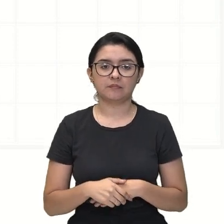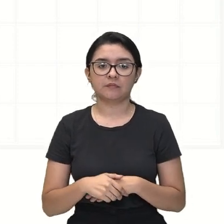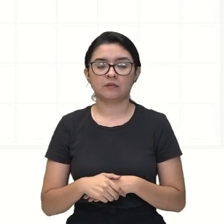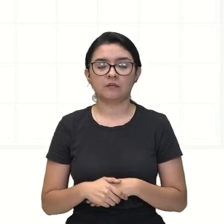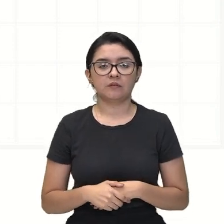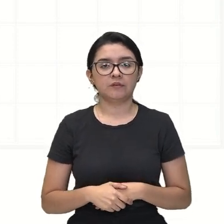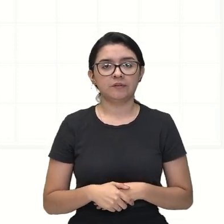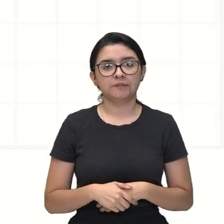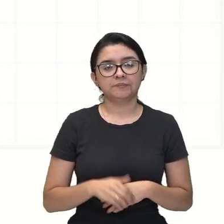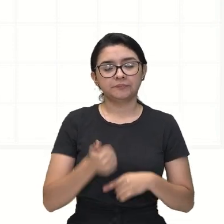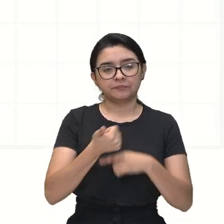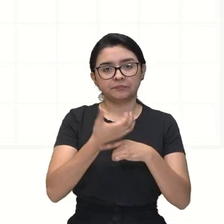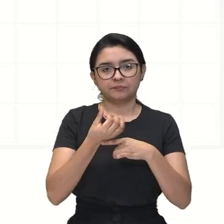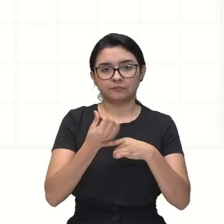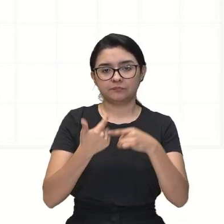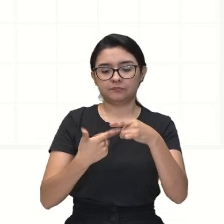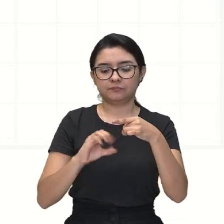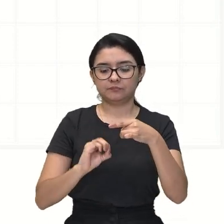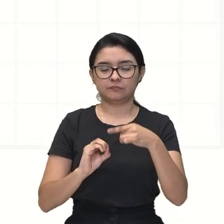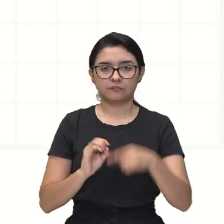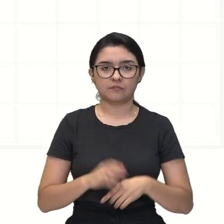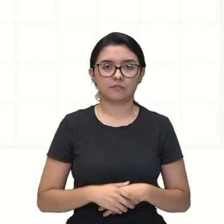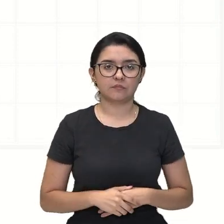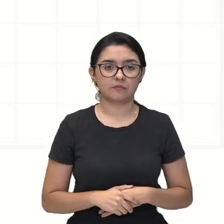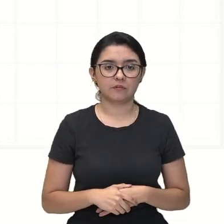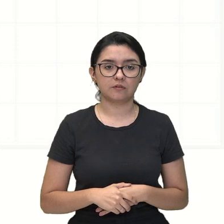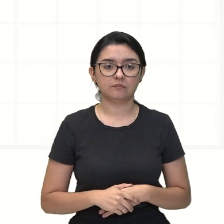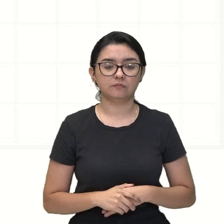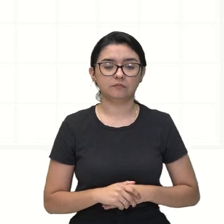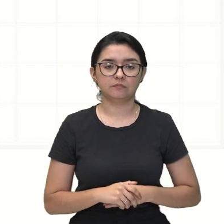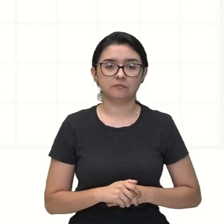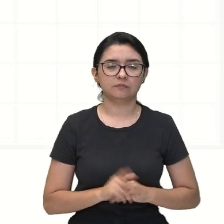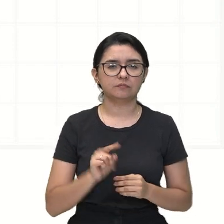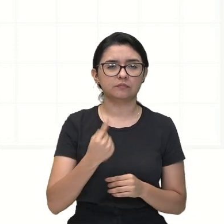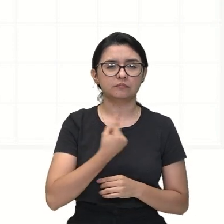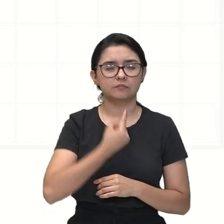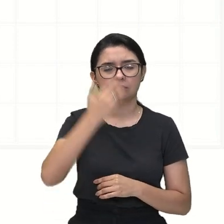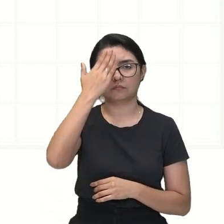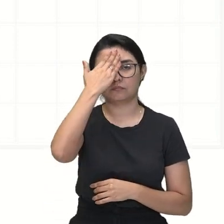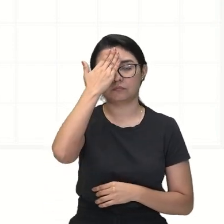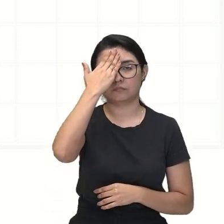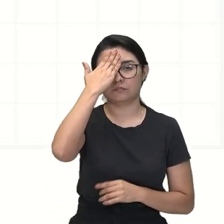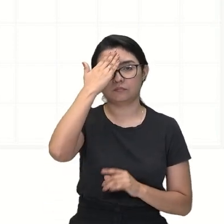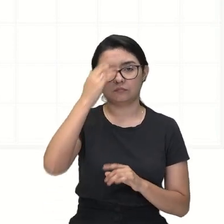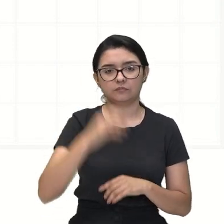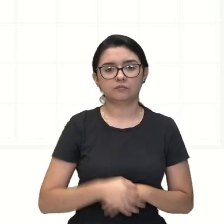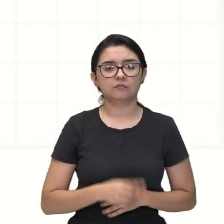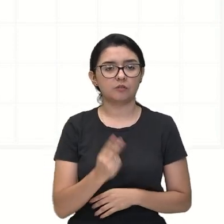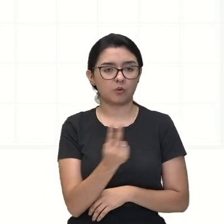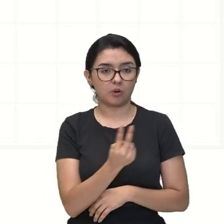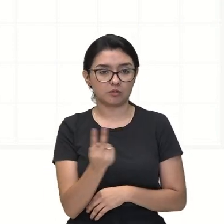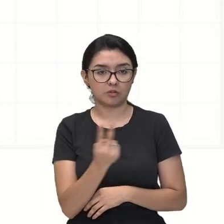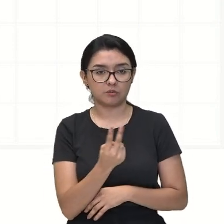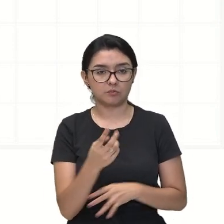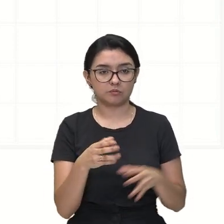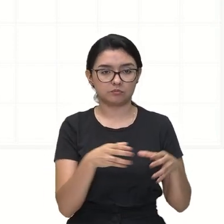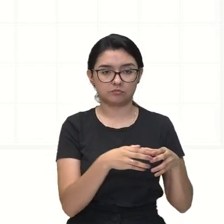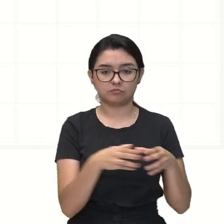16 20avos. Aí, para nós sabermos qual das duas